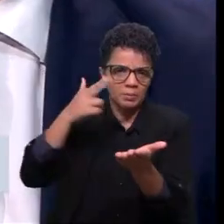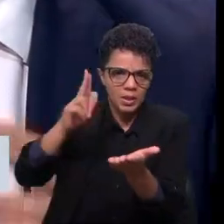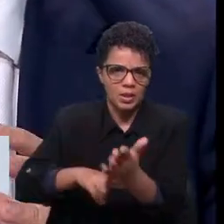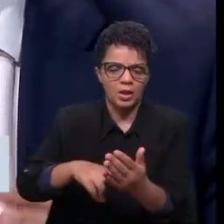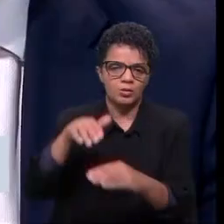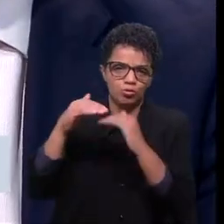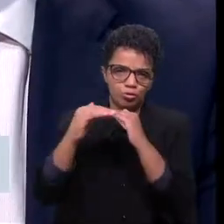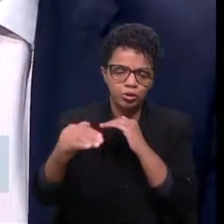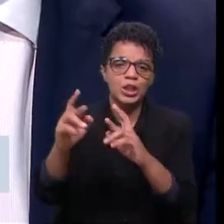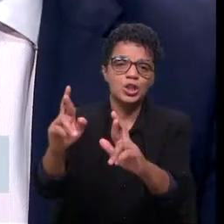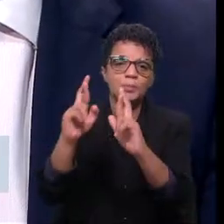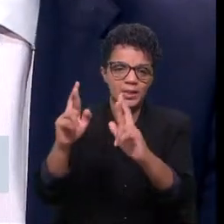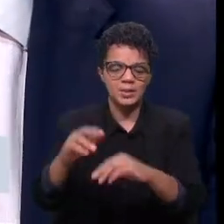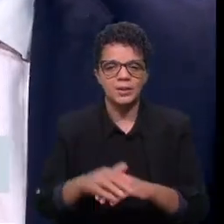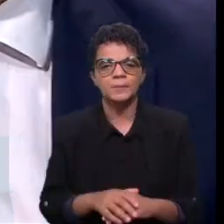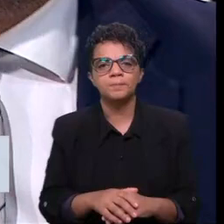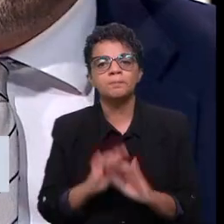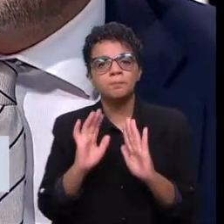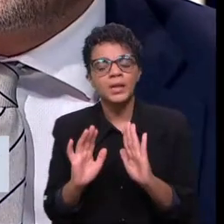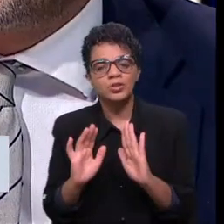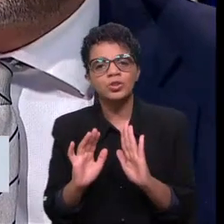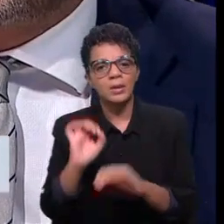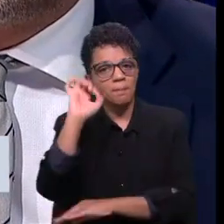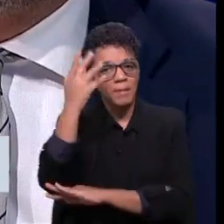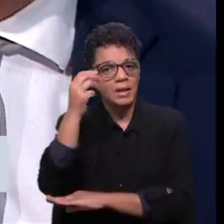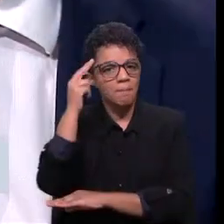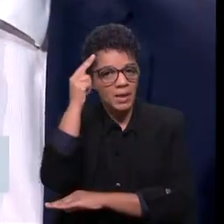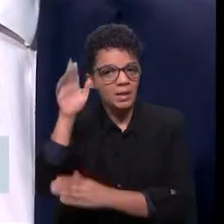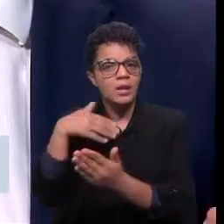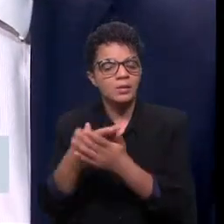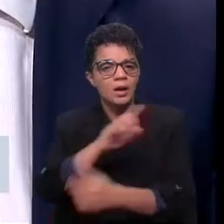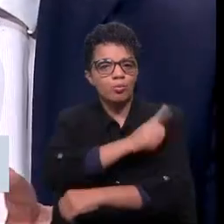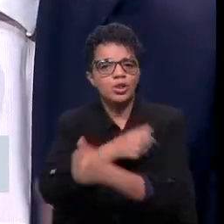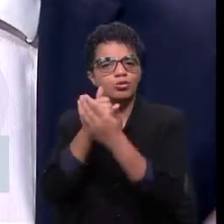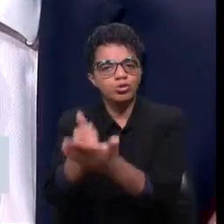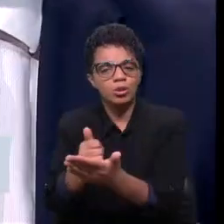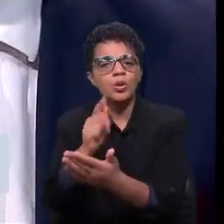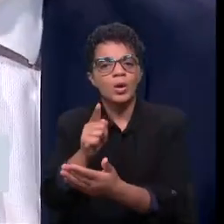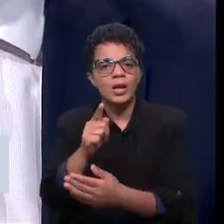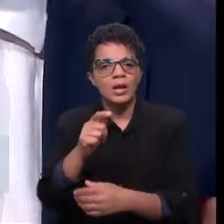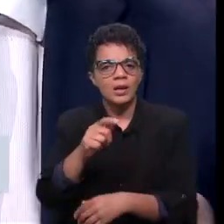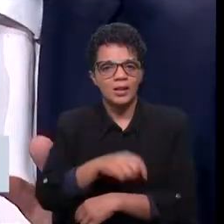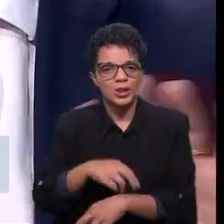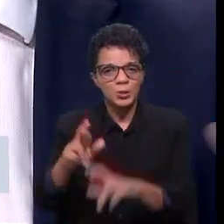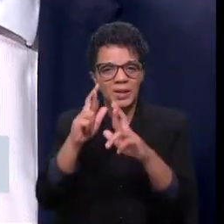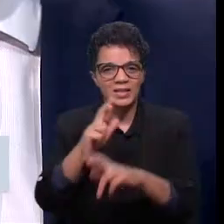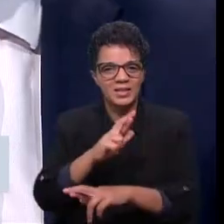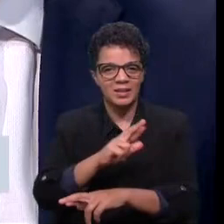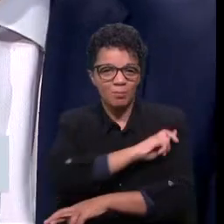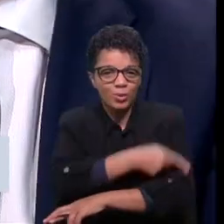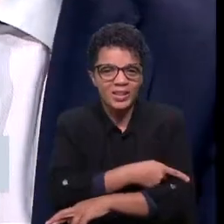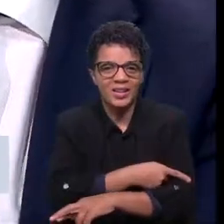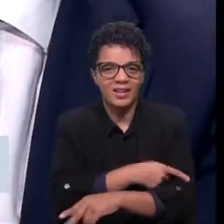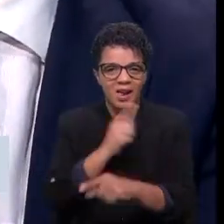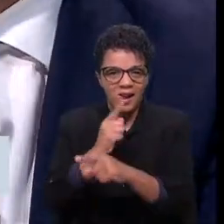sustentabilidade e da Esperança eh mas ali é só o pano na madeira para sustentar o poder Qual é a esperança é a esperança dos taxes dos lugares não perder o poder de